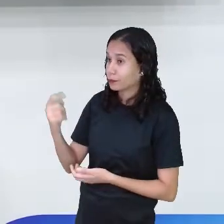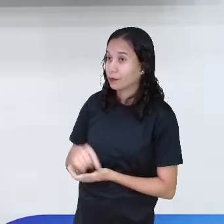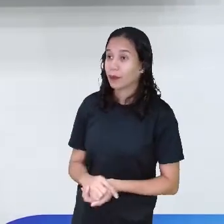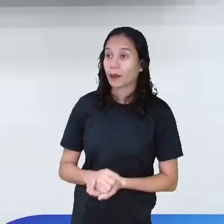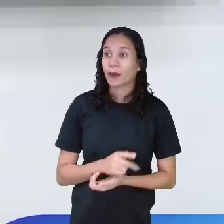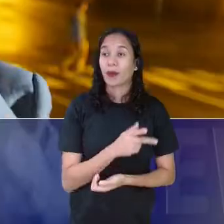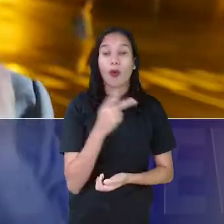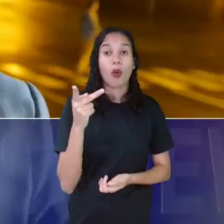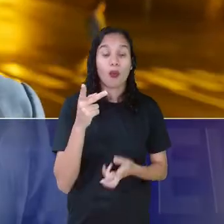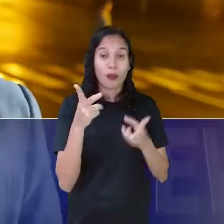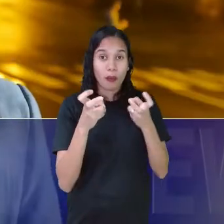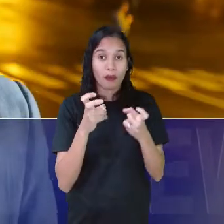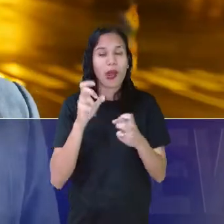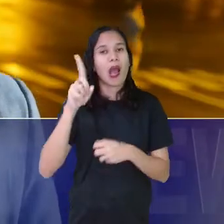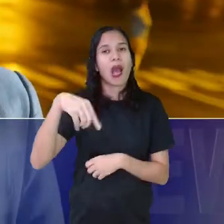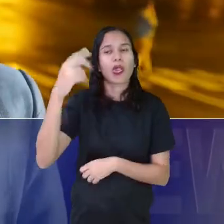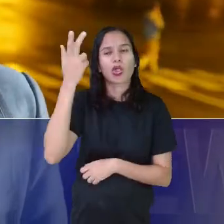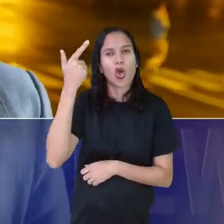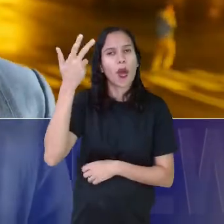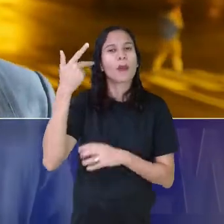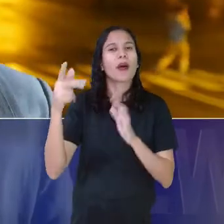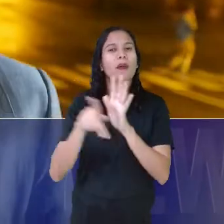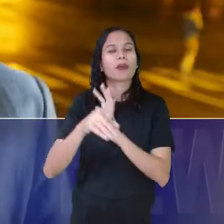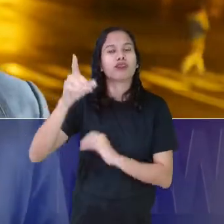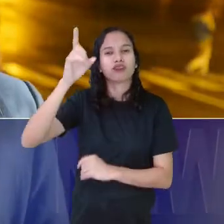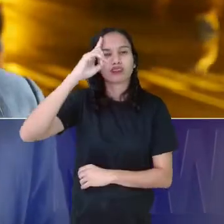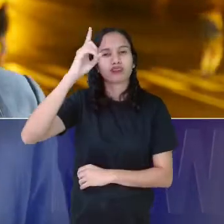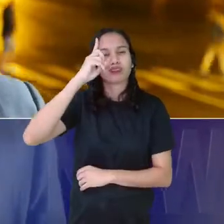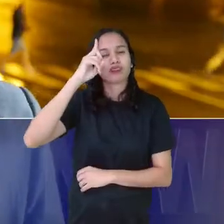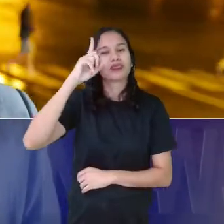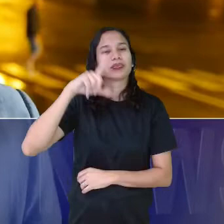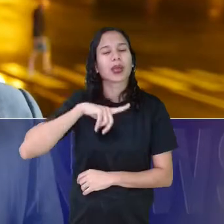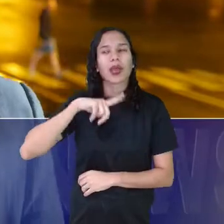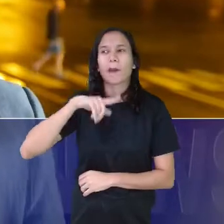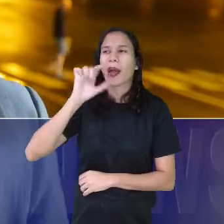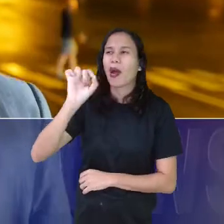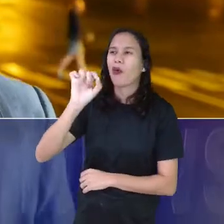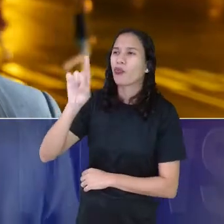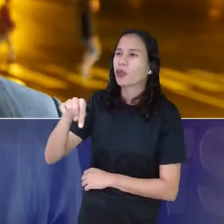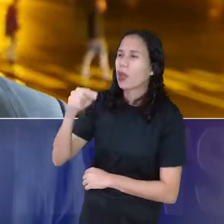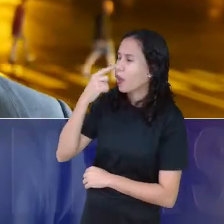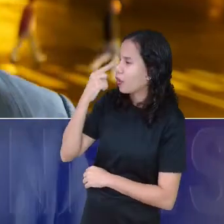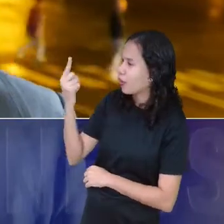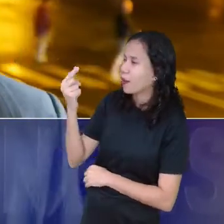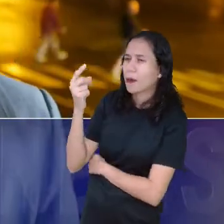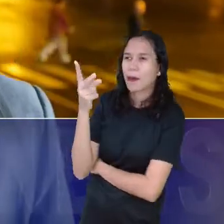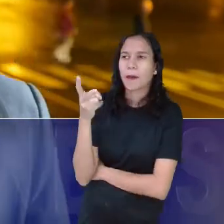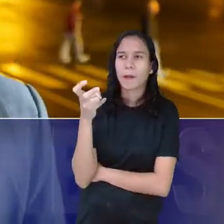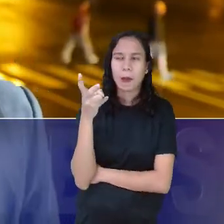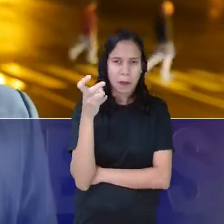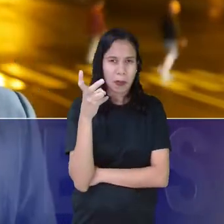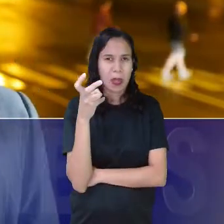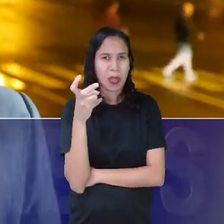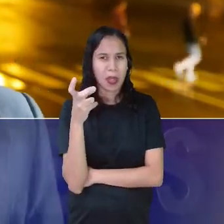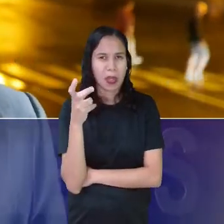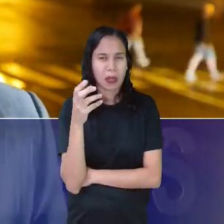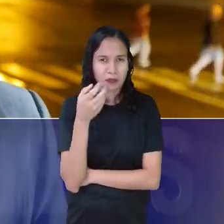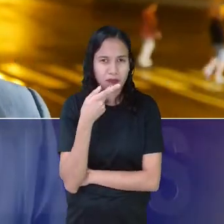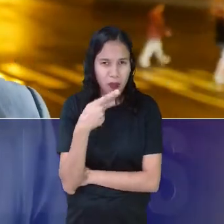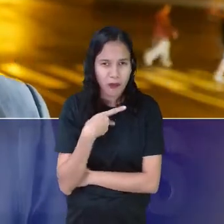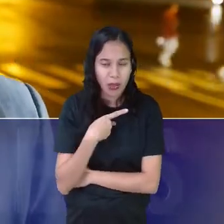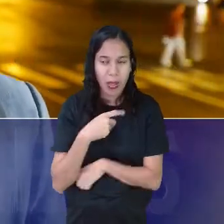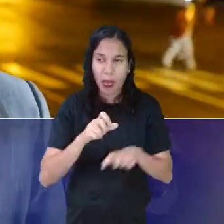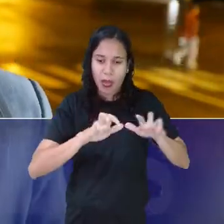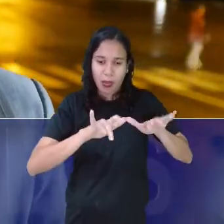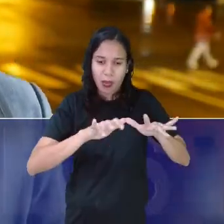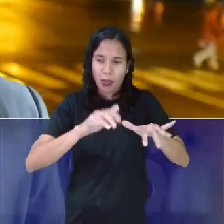vocês estão vendo é comum, não é, no dia a dia de vocês? O que seria isso? Será que vocês conseguiam identificar e dizer para mim ali no chat, para a